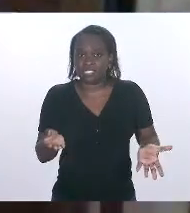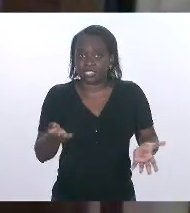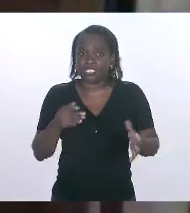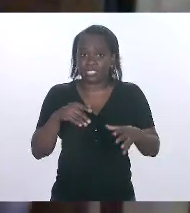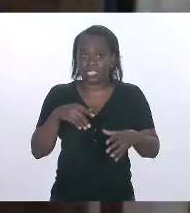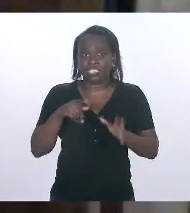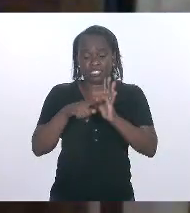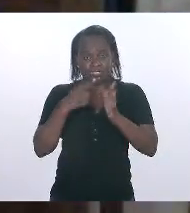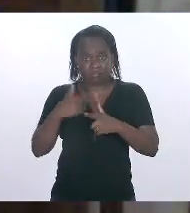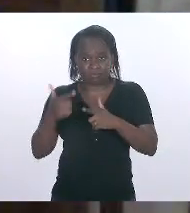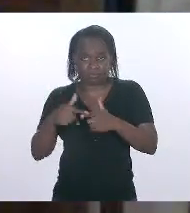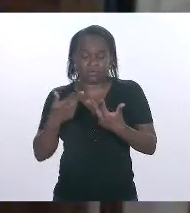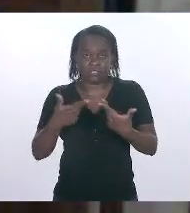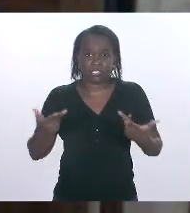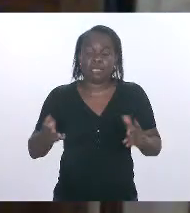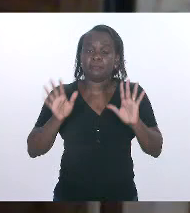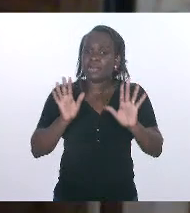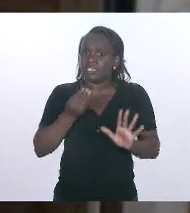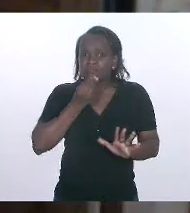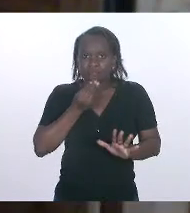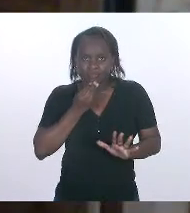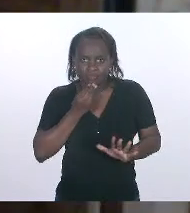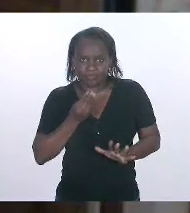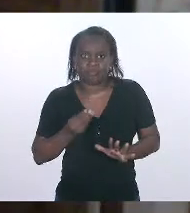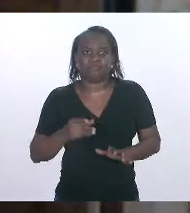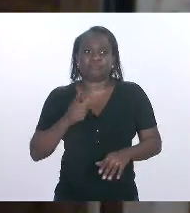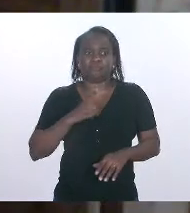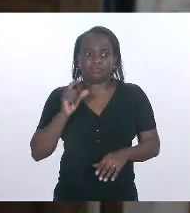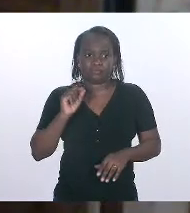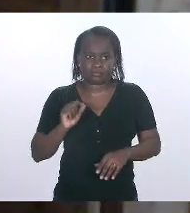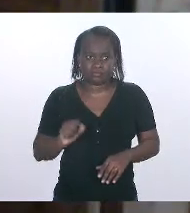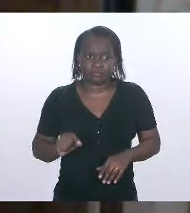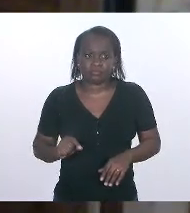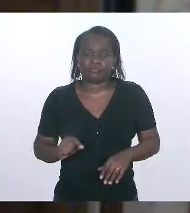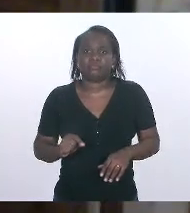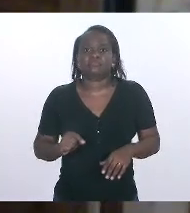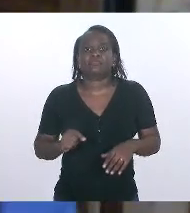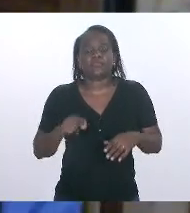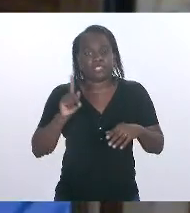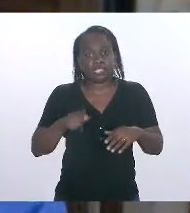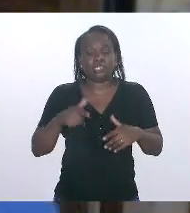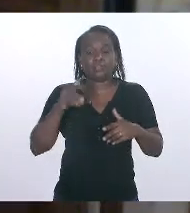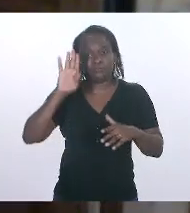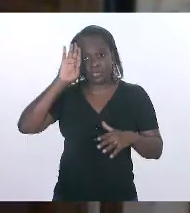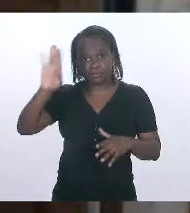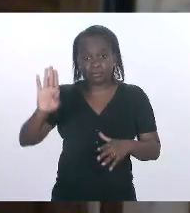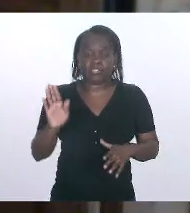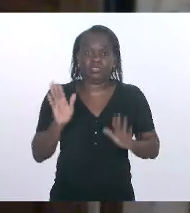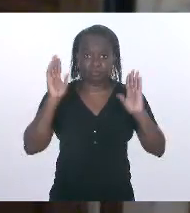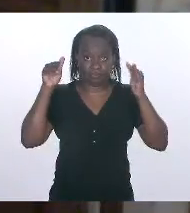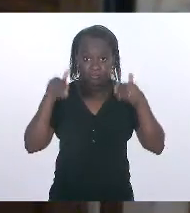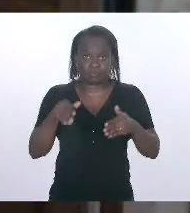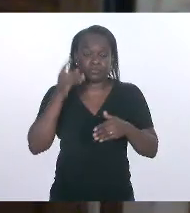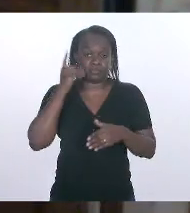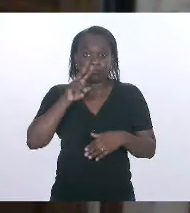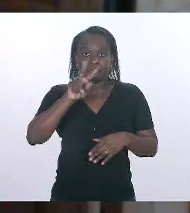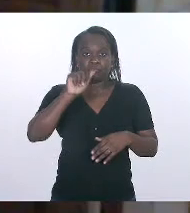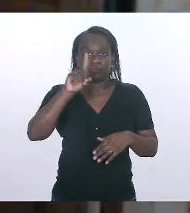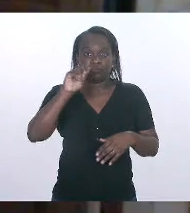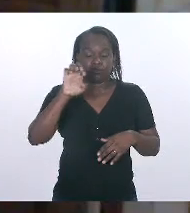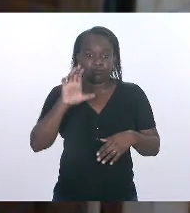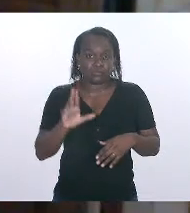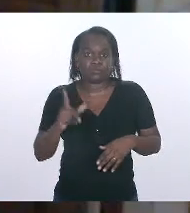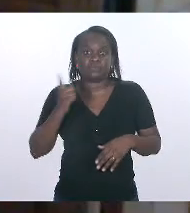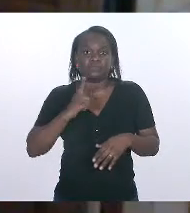essas questões. Mas, evidentemente, que essa é a questão central, deputado Valdir, é que